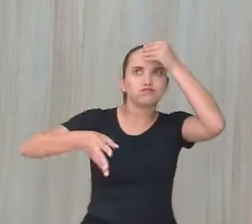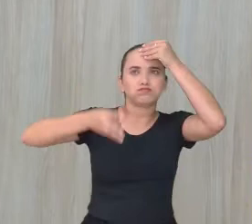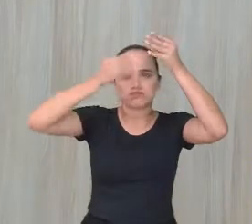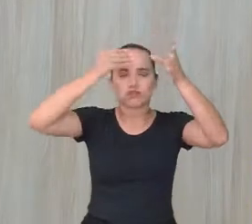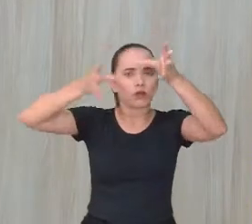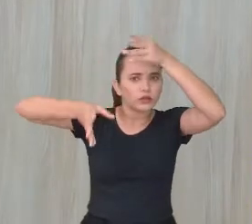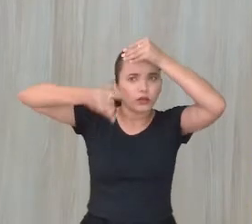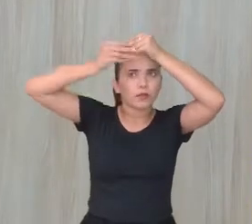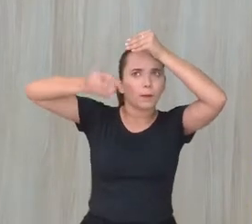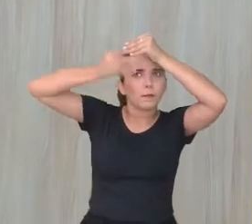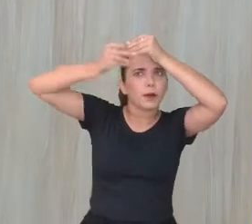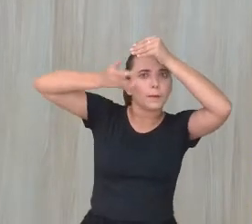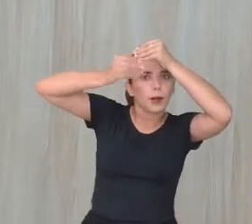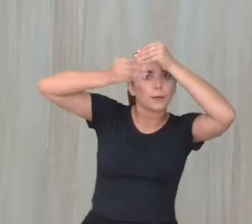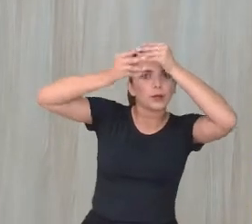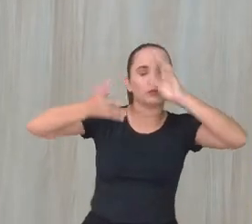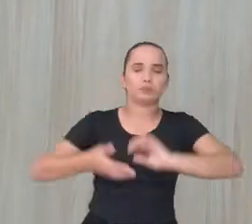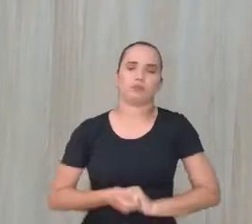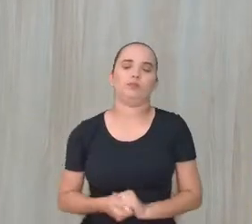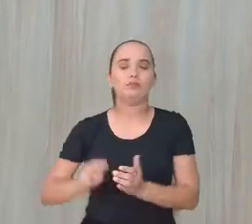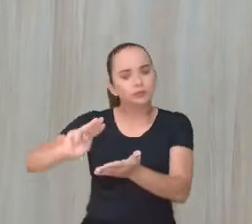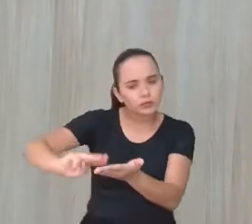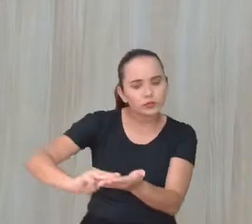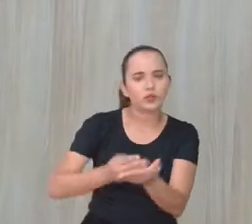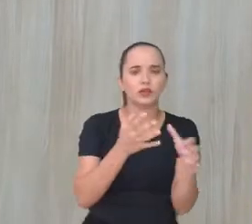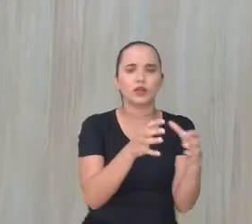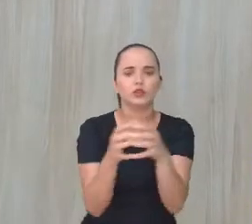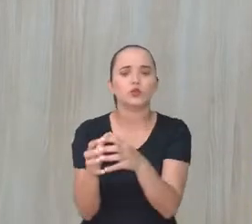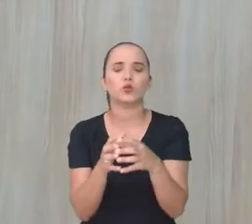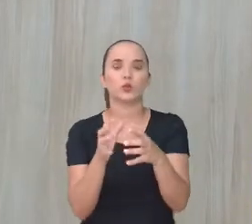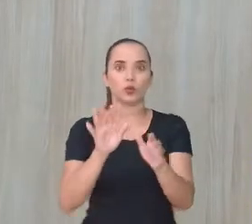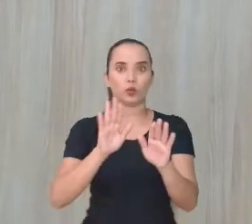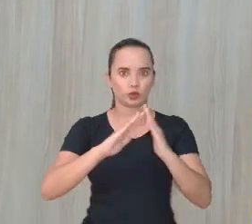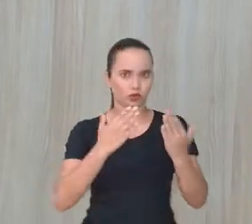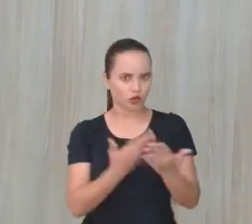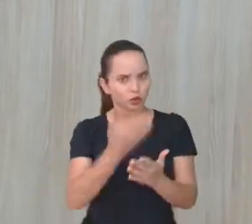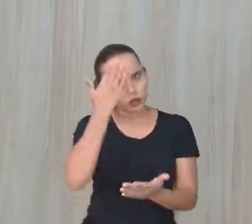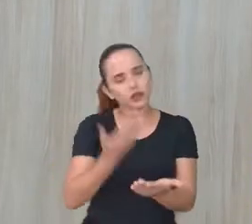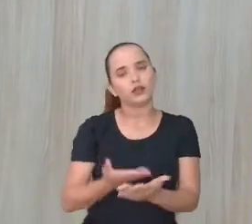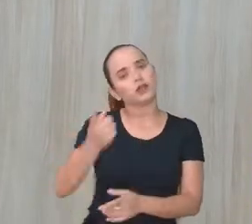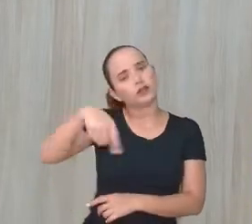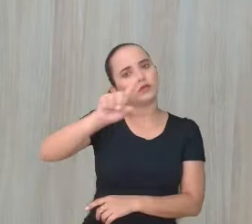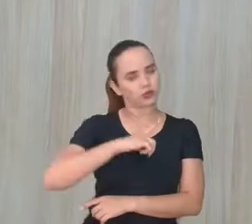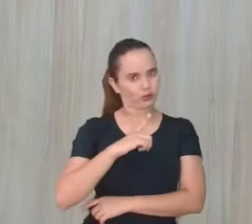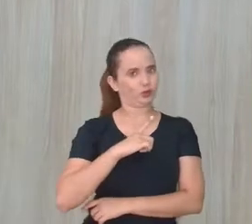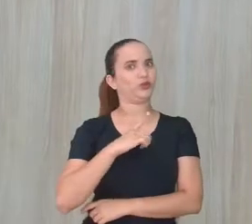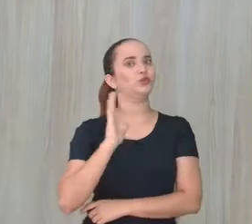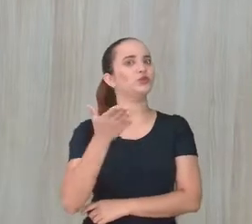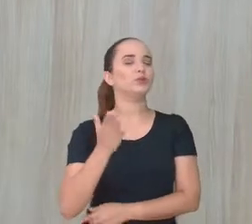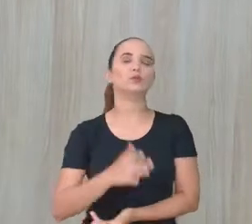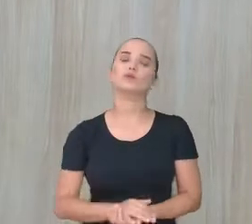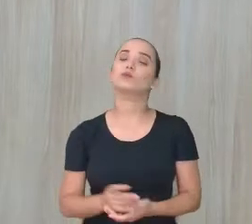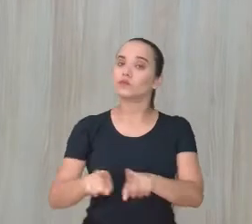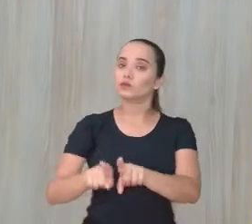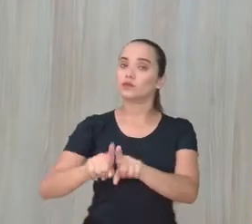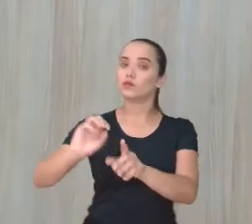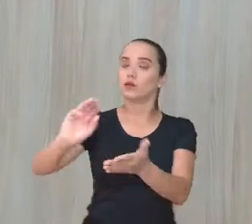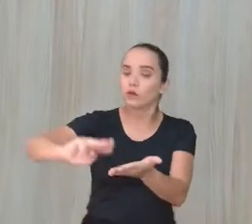bom? Manda mensagem no grupo da escola, certamente vocês devem ter. E aqui para a gente também,